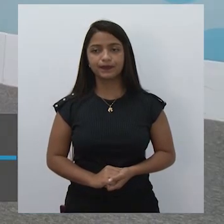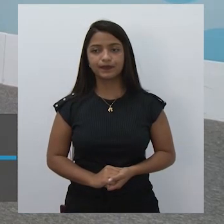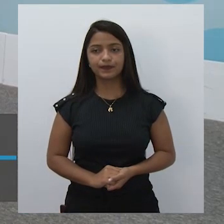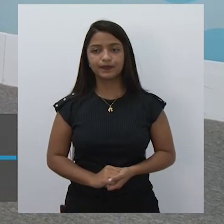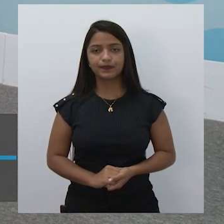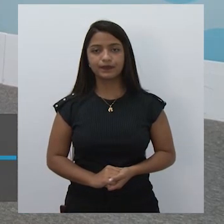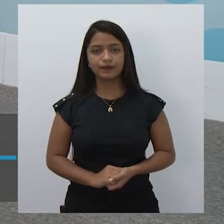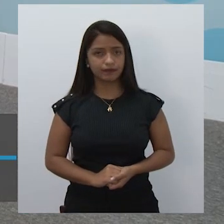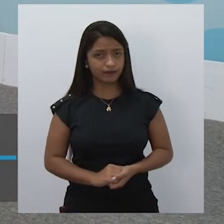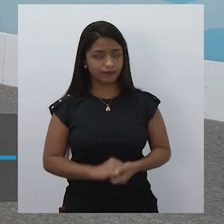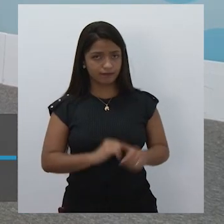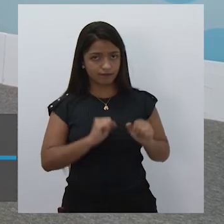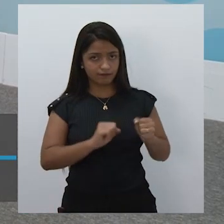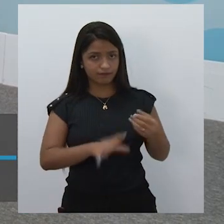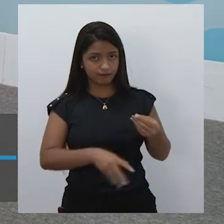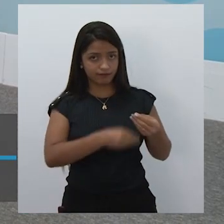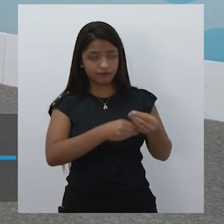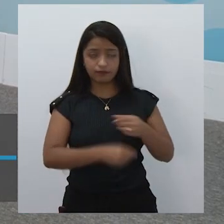Posso complementar? Sim.